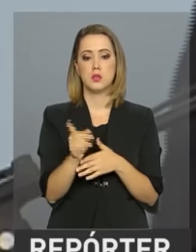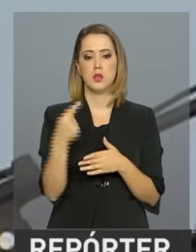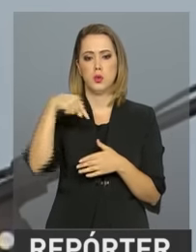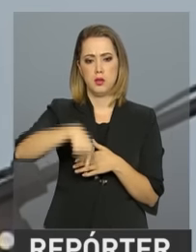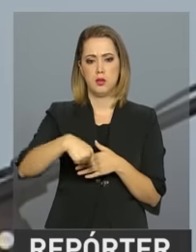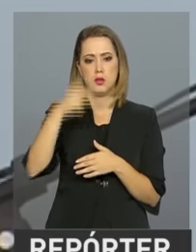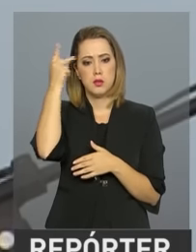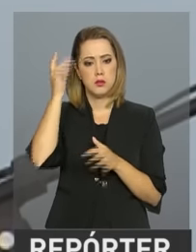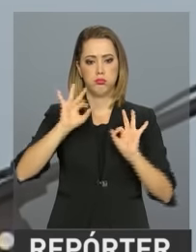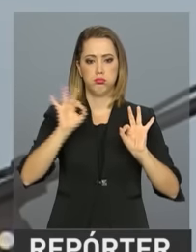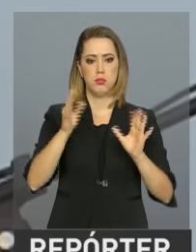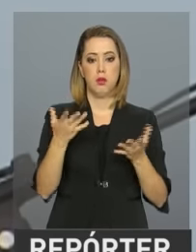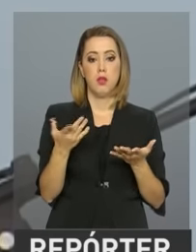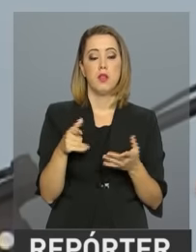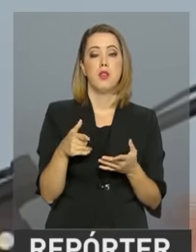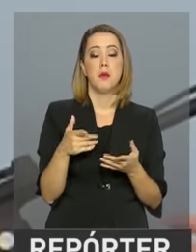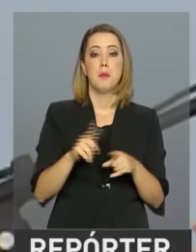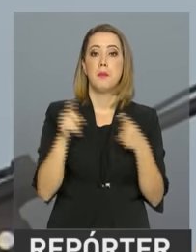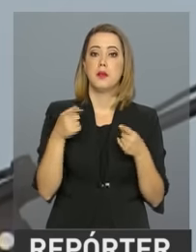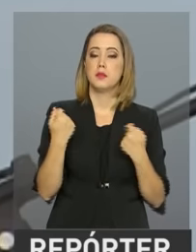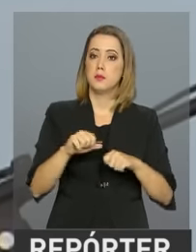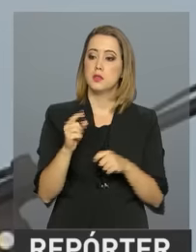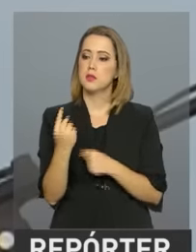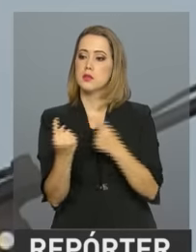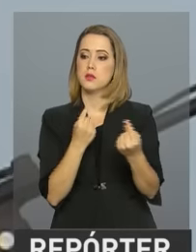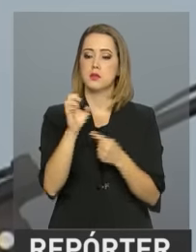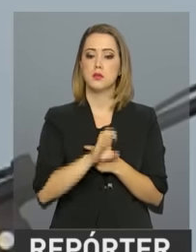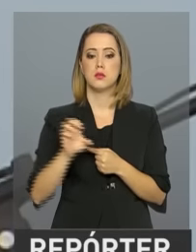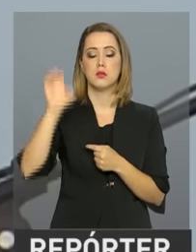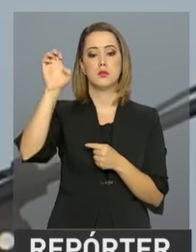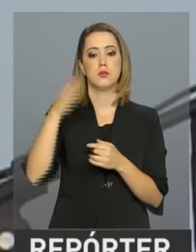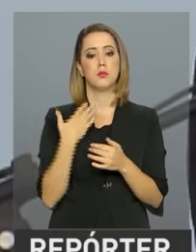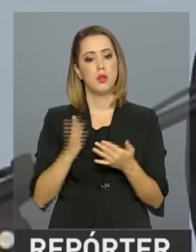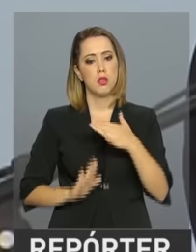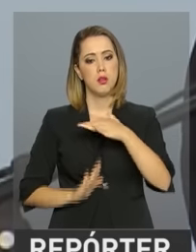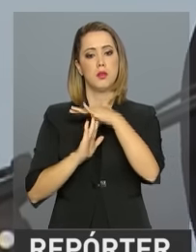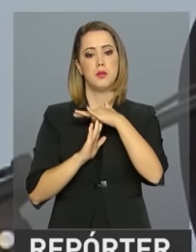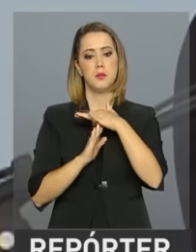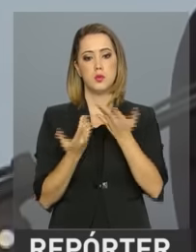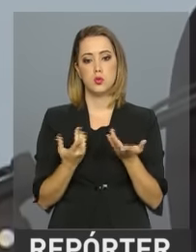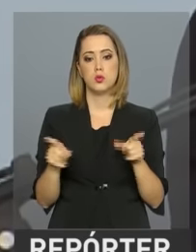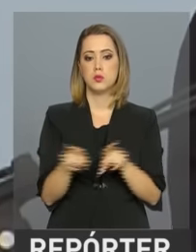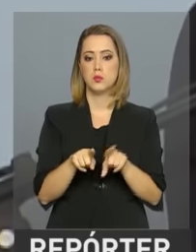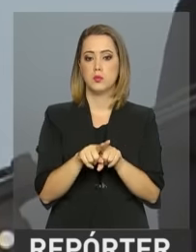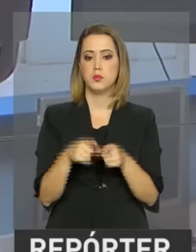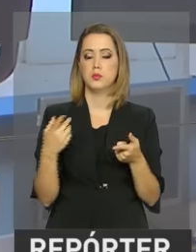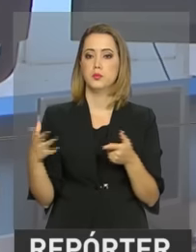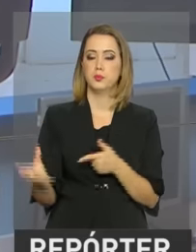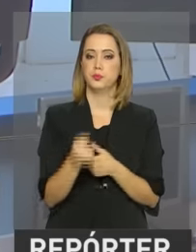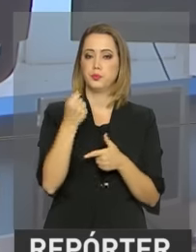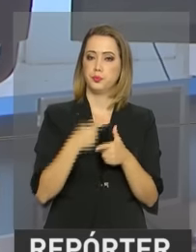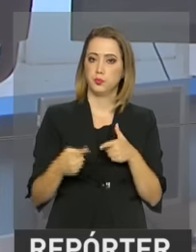mas que o estado também faça as suas limitações porque senão o estado não consegue sair da